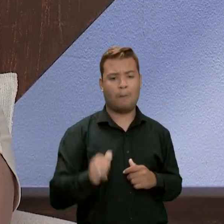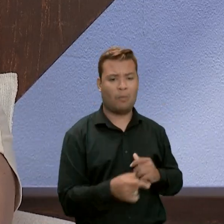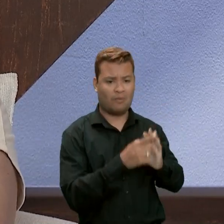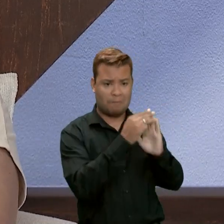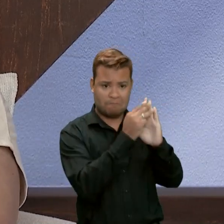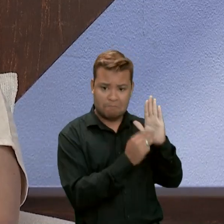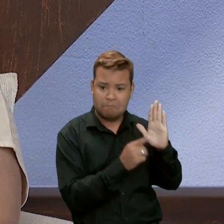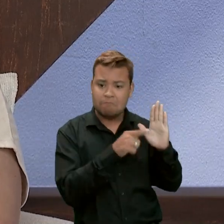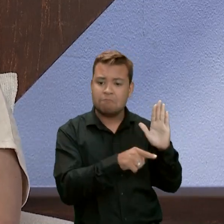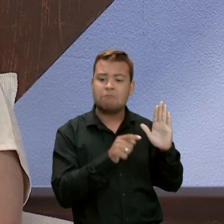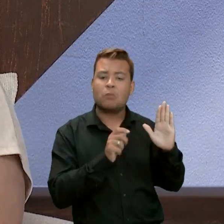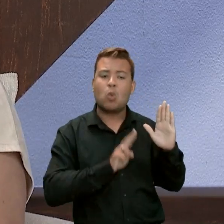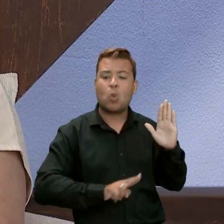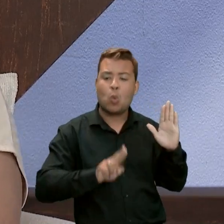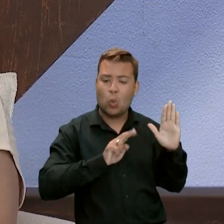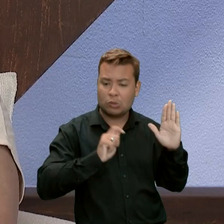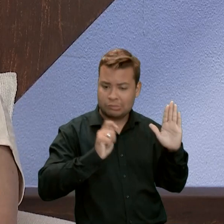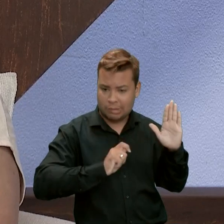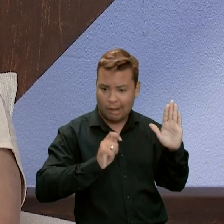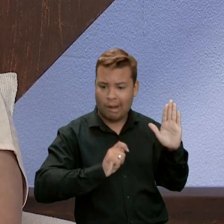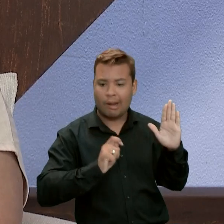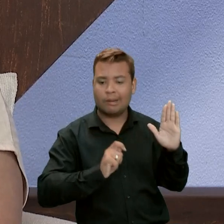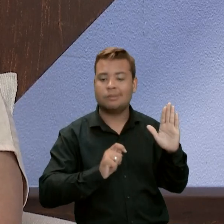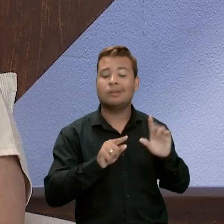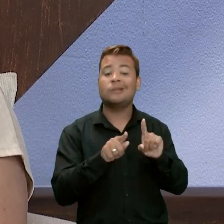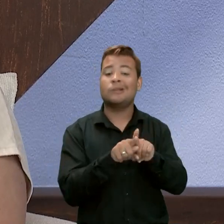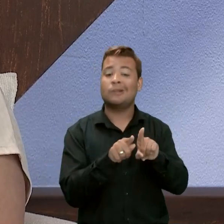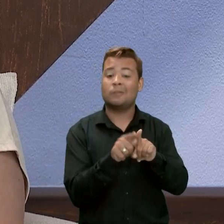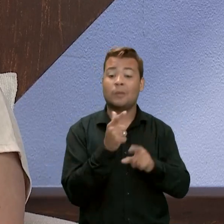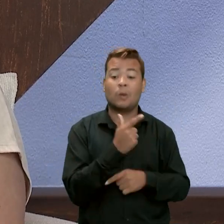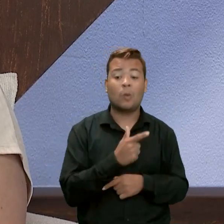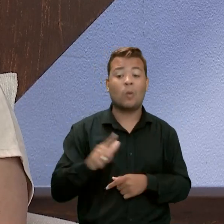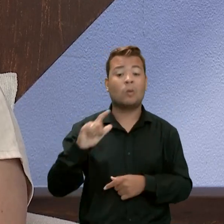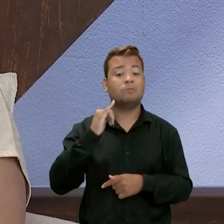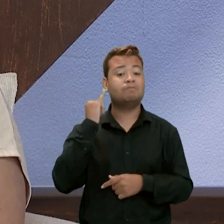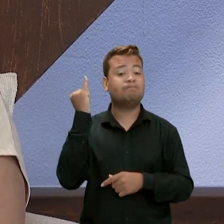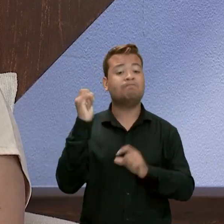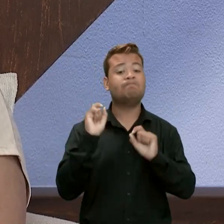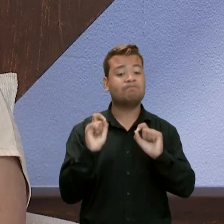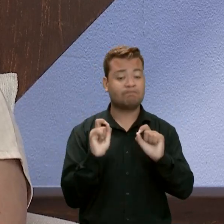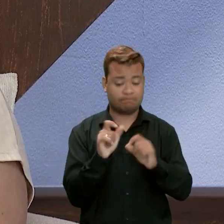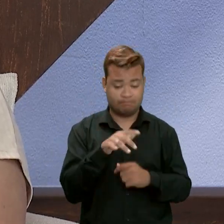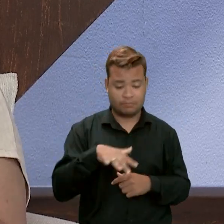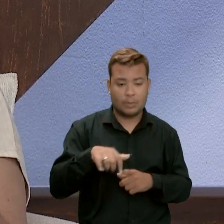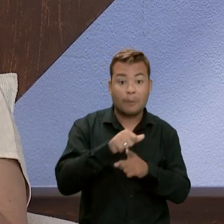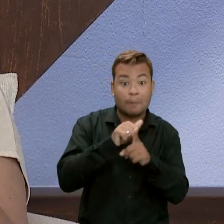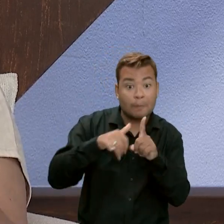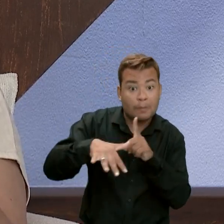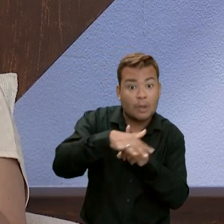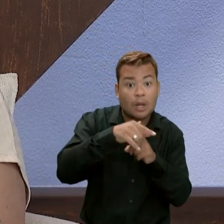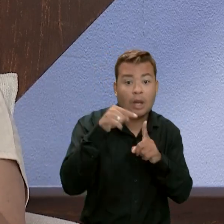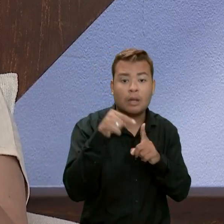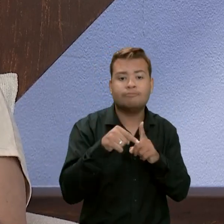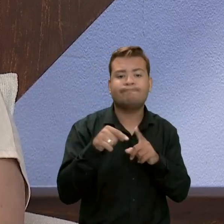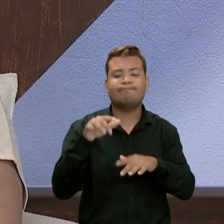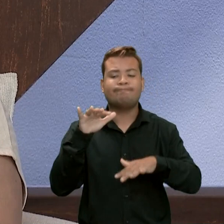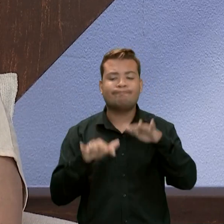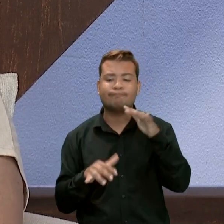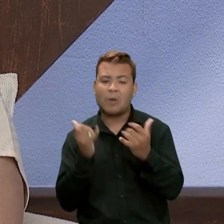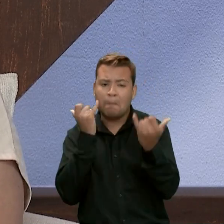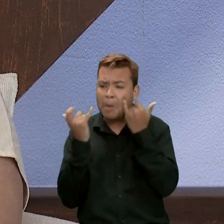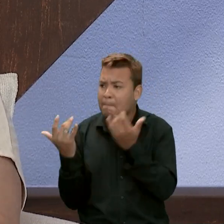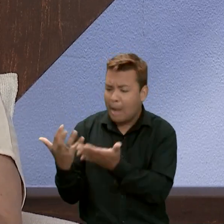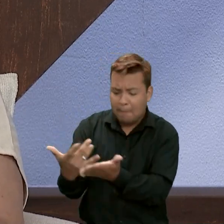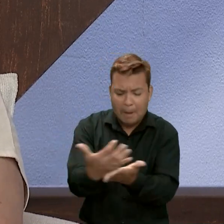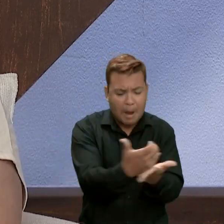metodologia. E outra coisa importante é que, para meio ambiente, a gente às vezes não tem tantos